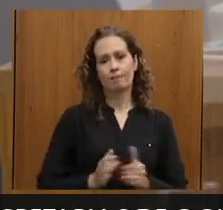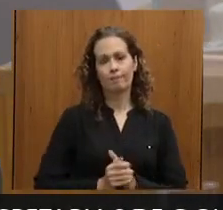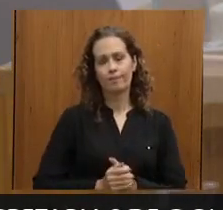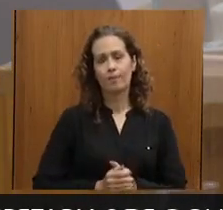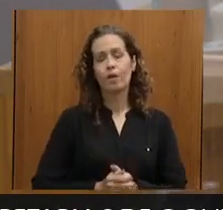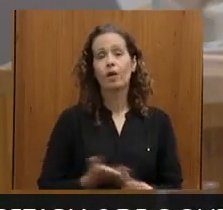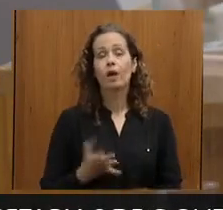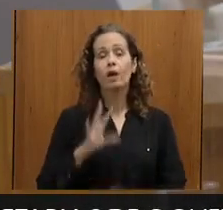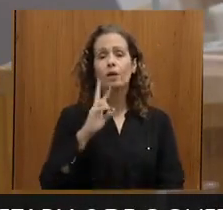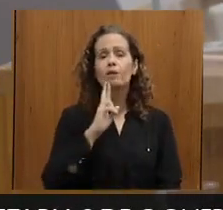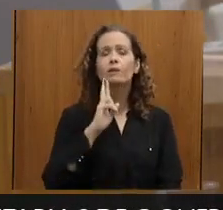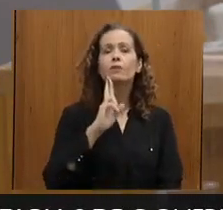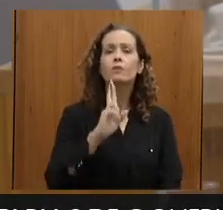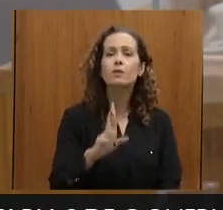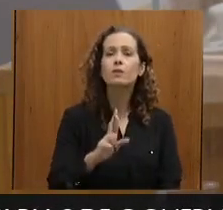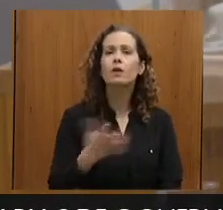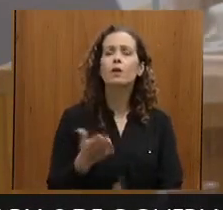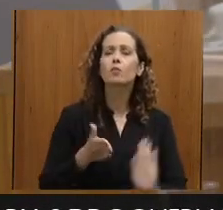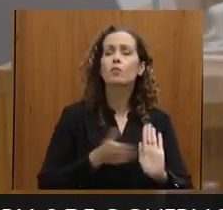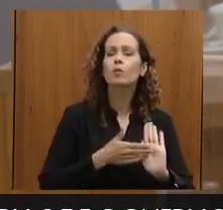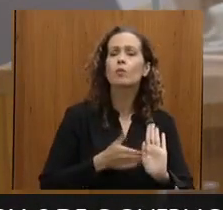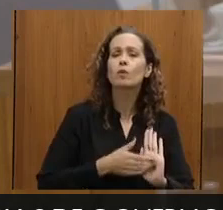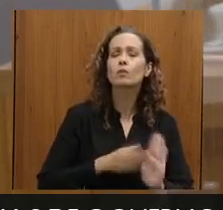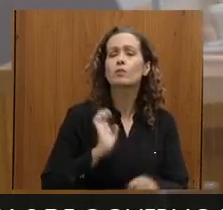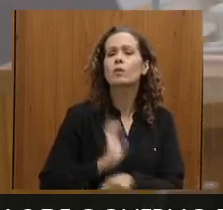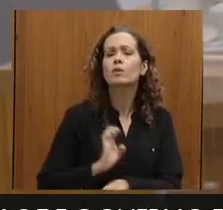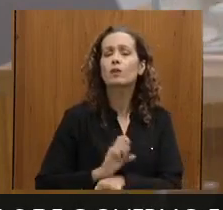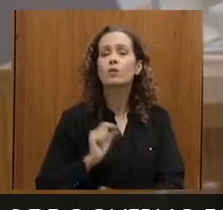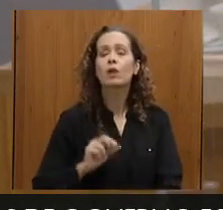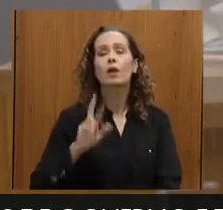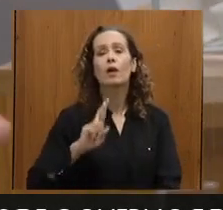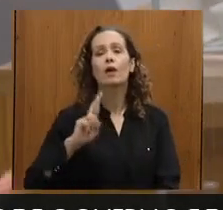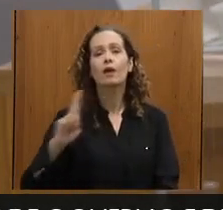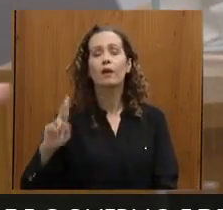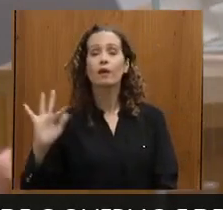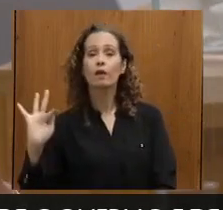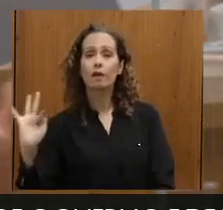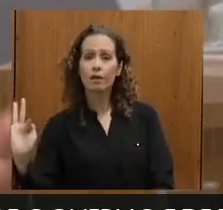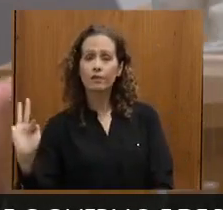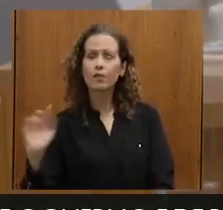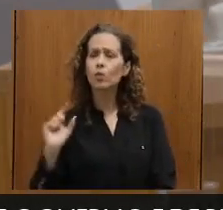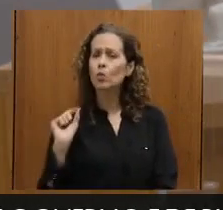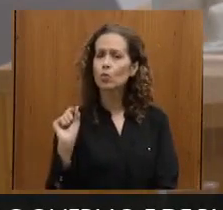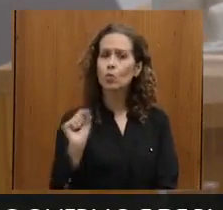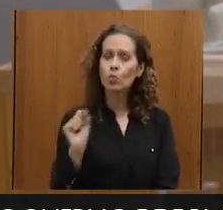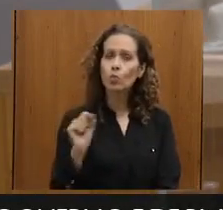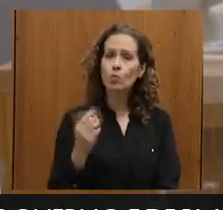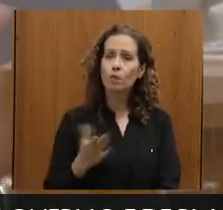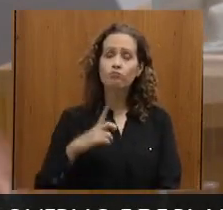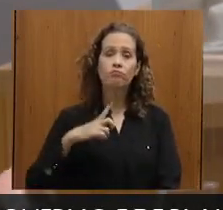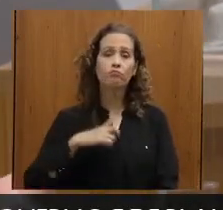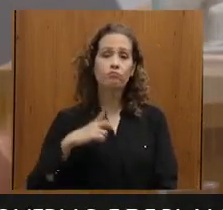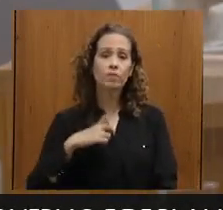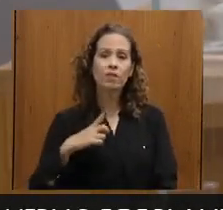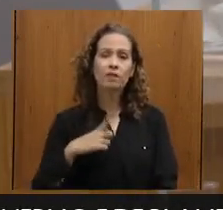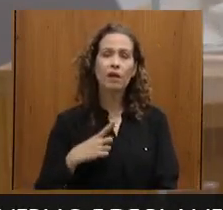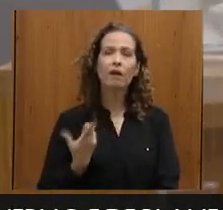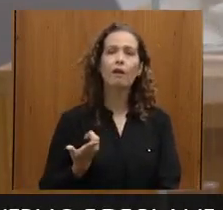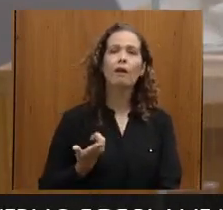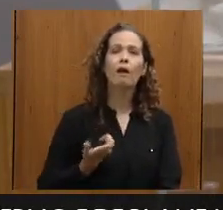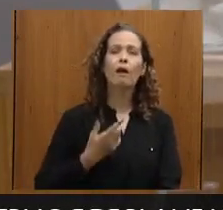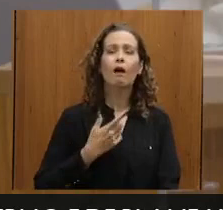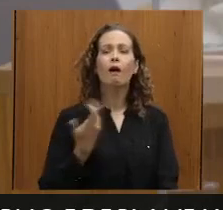governo do Estado até então é a adesão ao regime de recuperação fiscal, que, ainda que haja muitos mitos, muitas